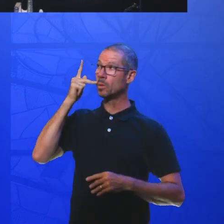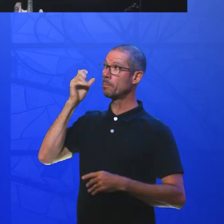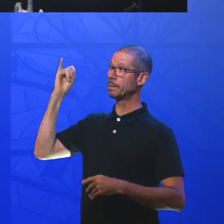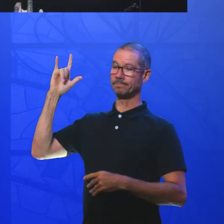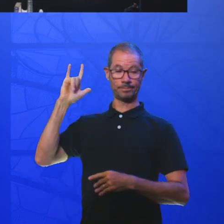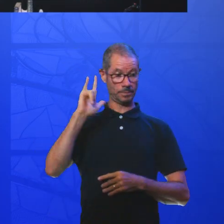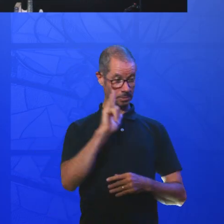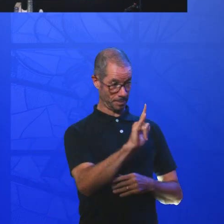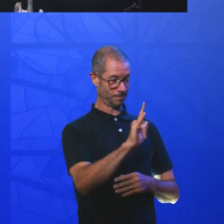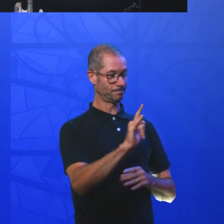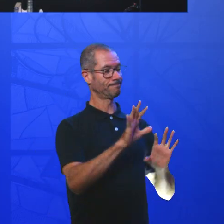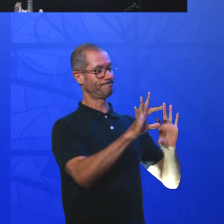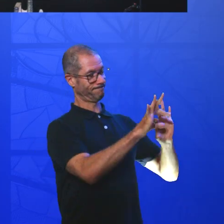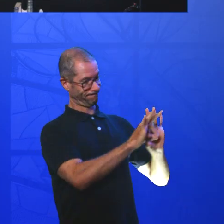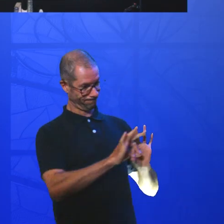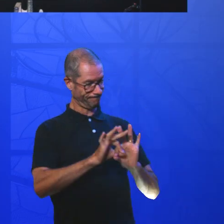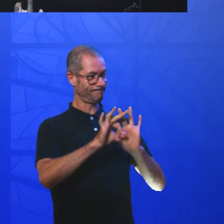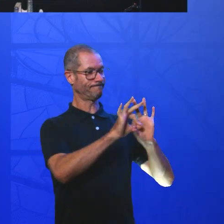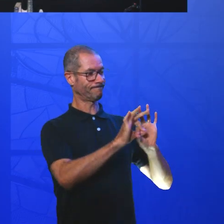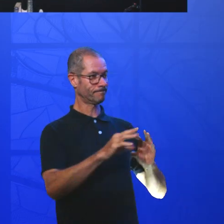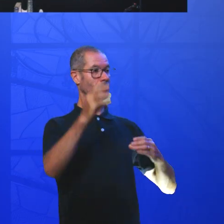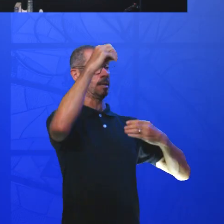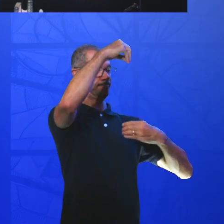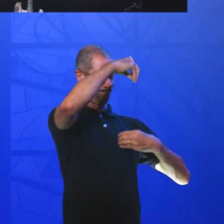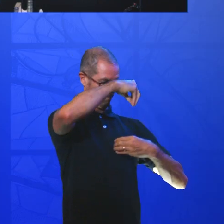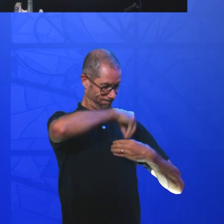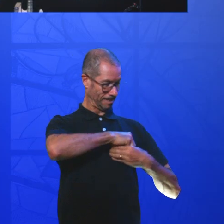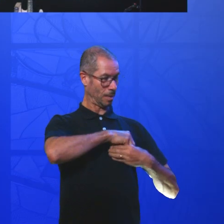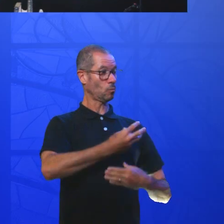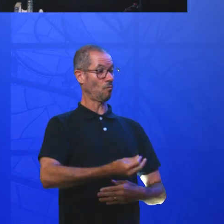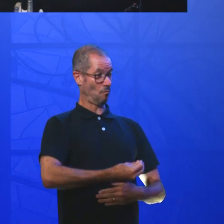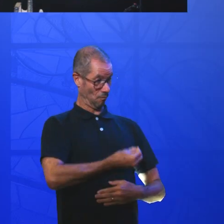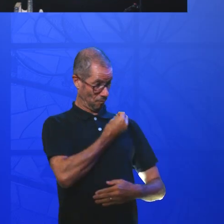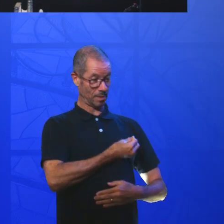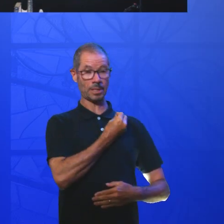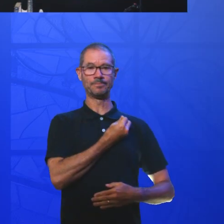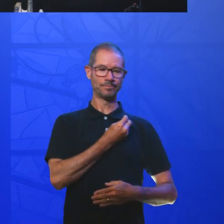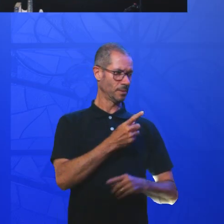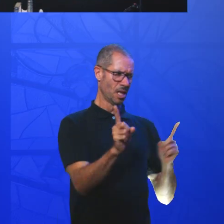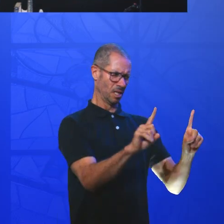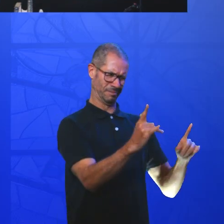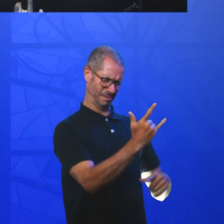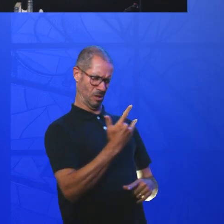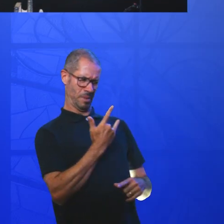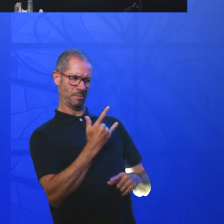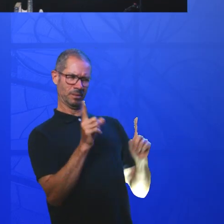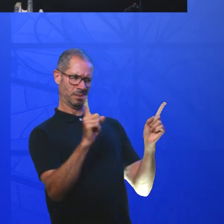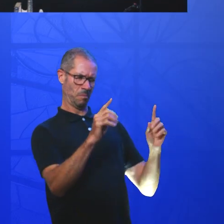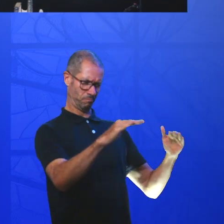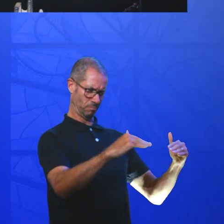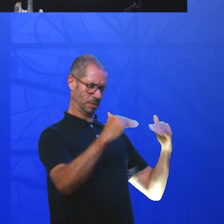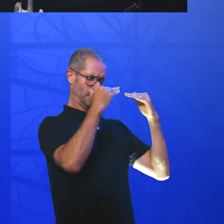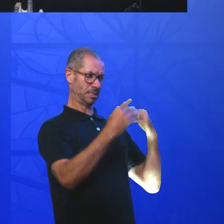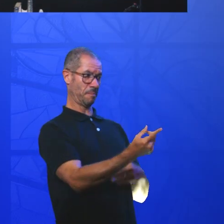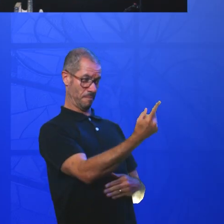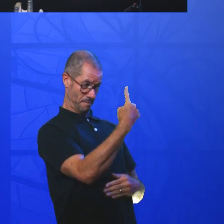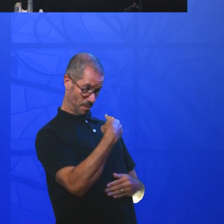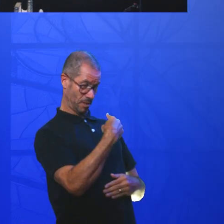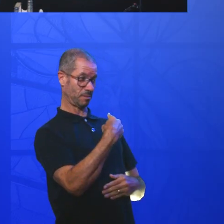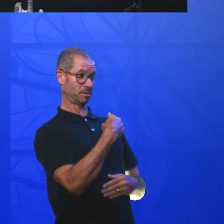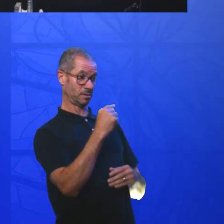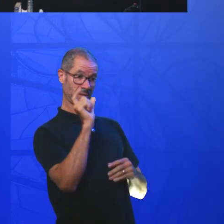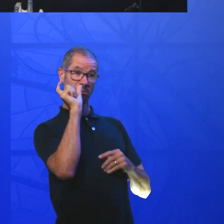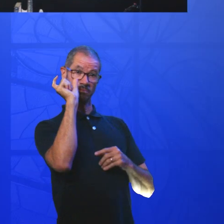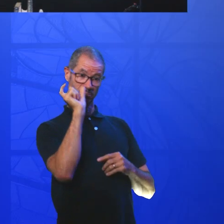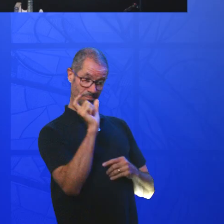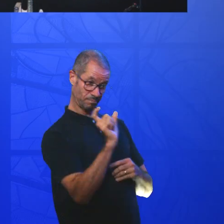nós viremos e a ele faremos nele morada. Aquele que não me ama, não guarda as minhas palavras. Essas